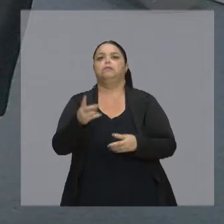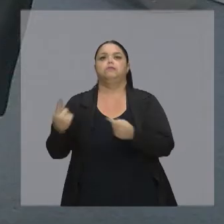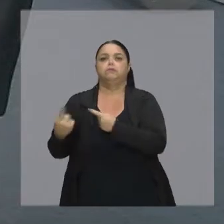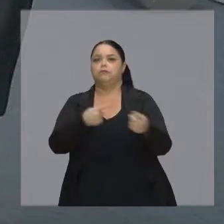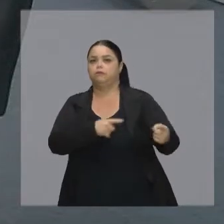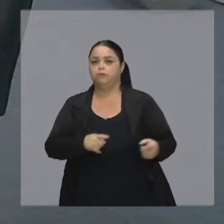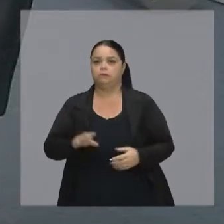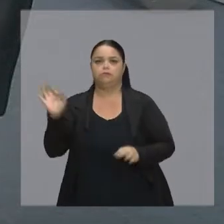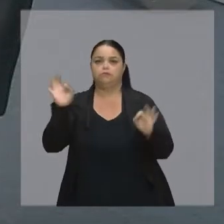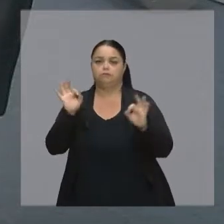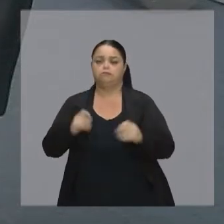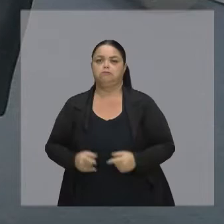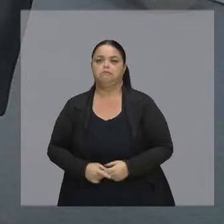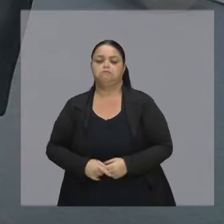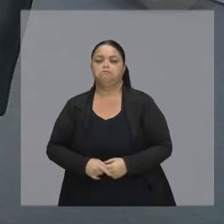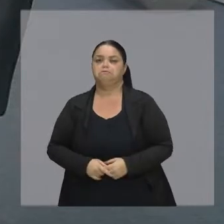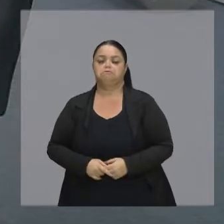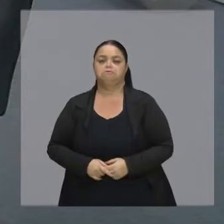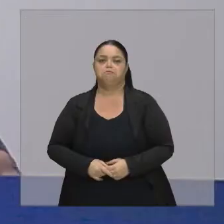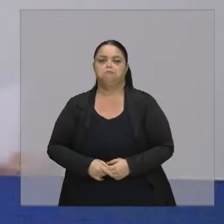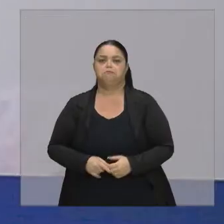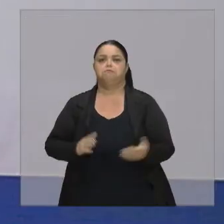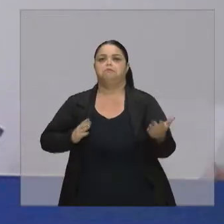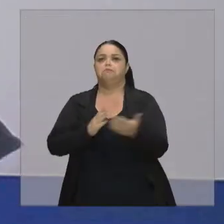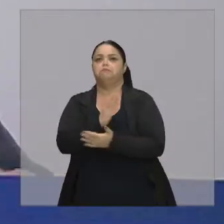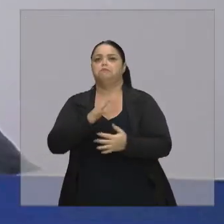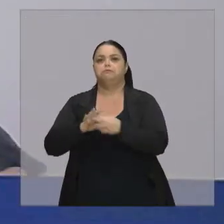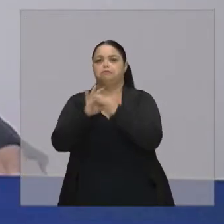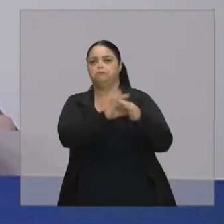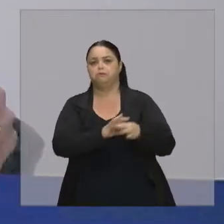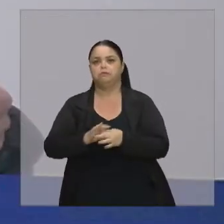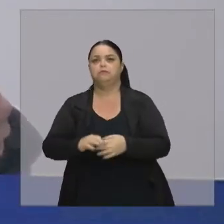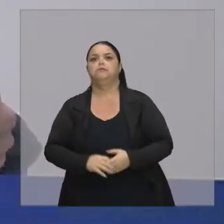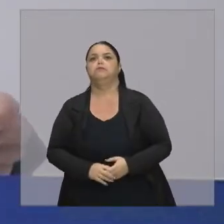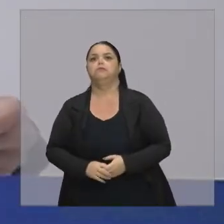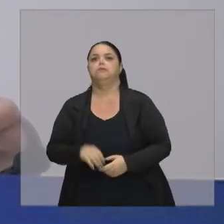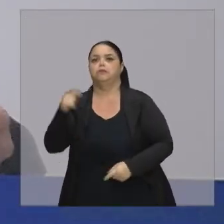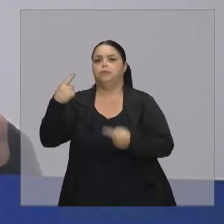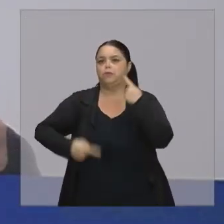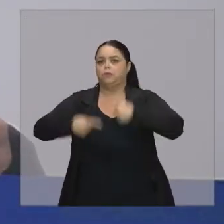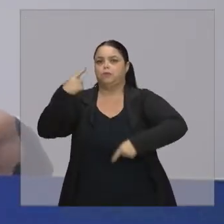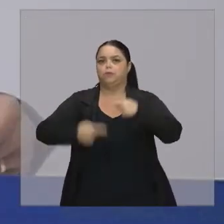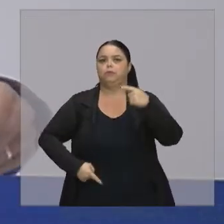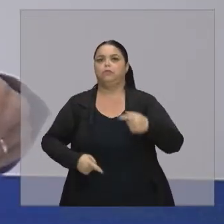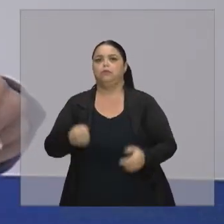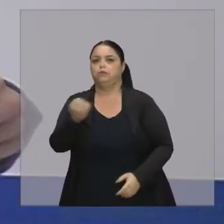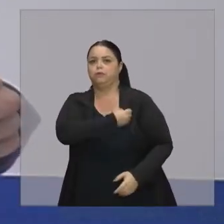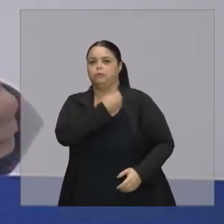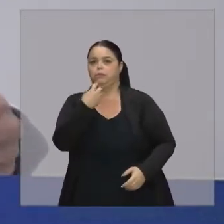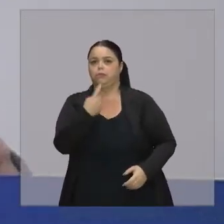contrários se manifestem. Nenhuma manifestação contrária. Processo aprovado por unanimidade. Em discussão, o processo número